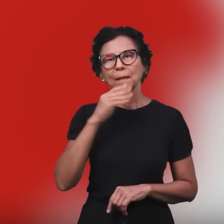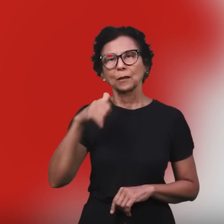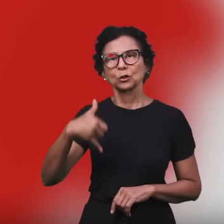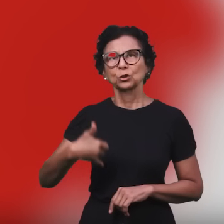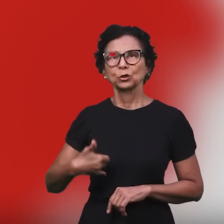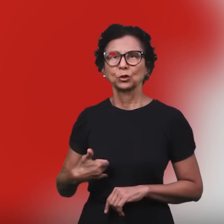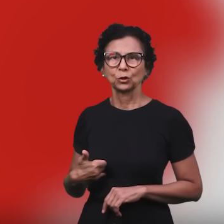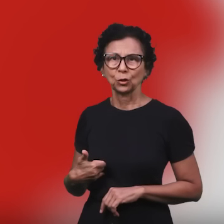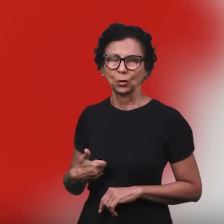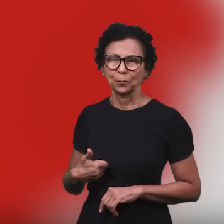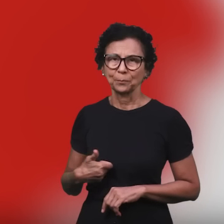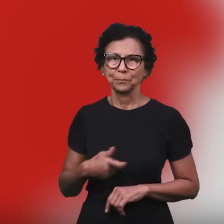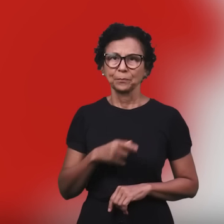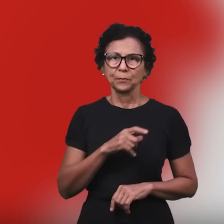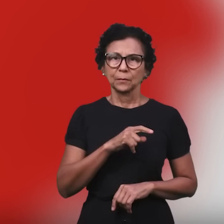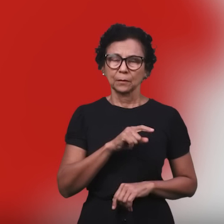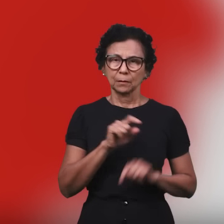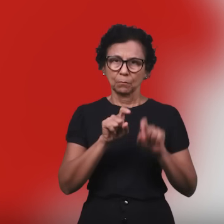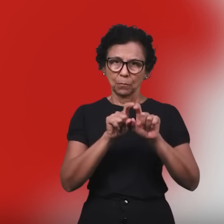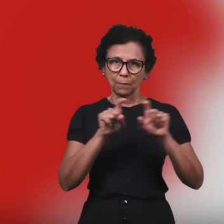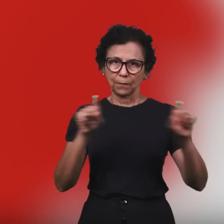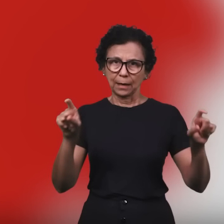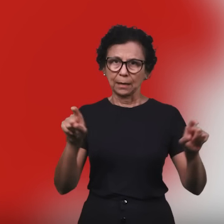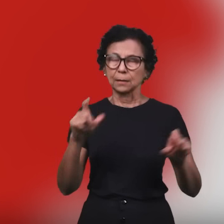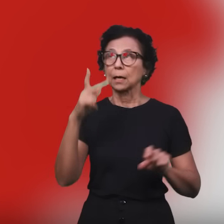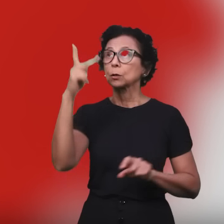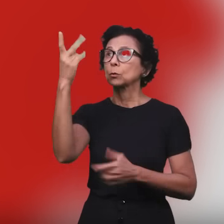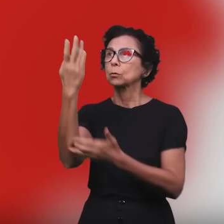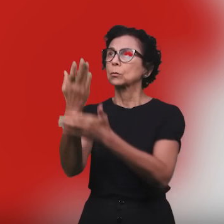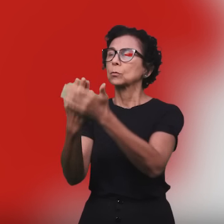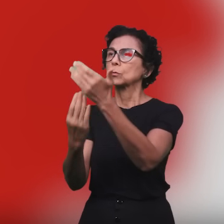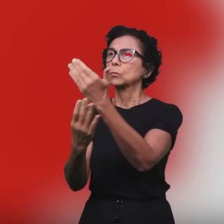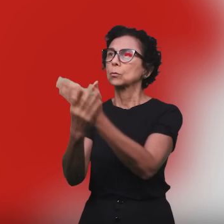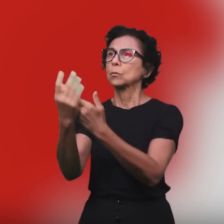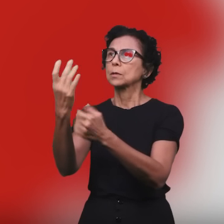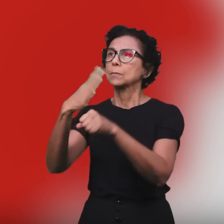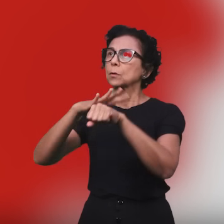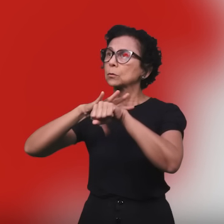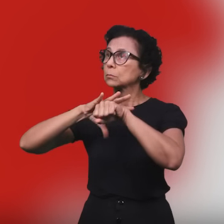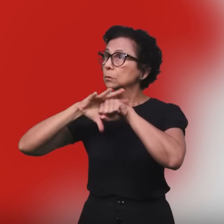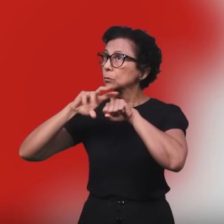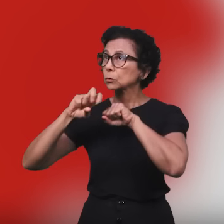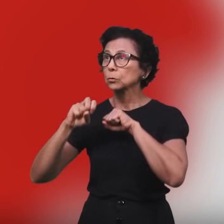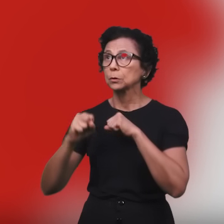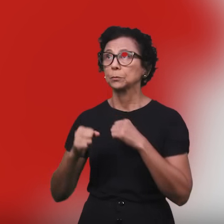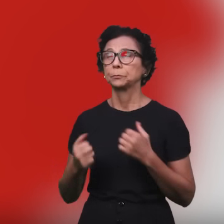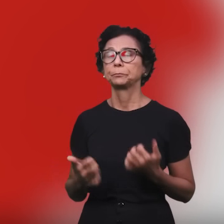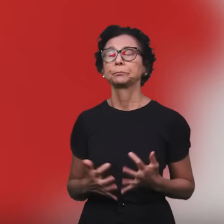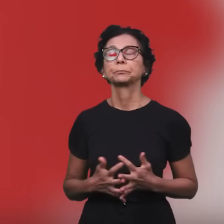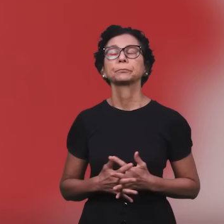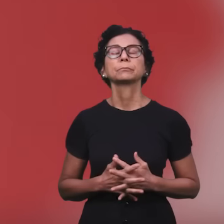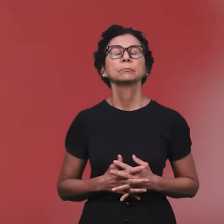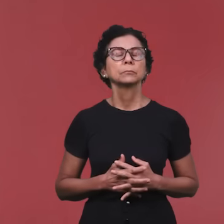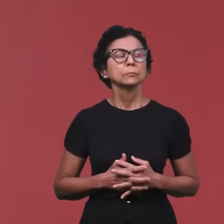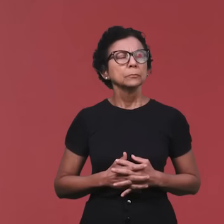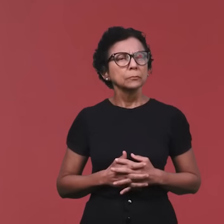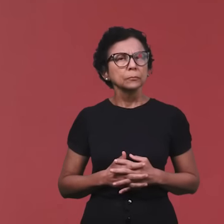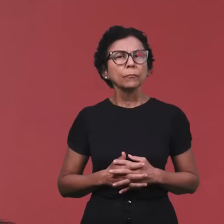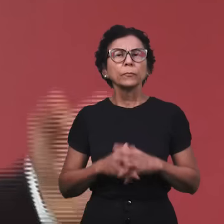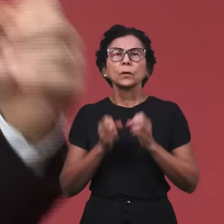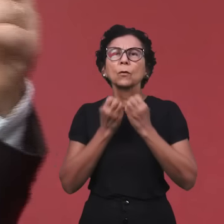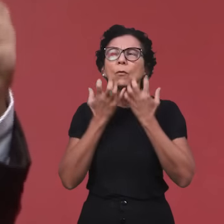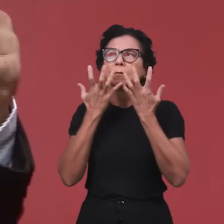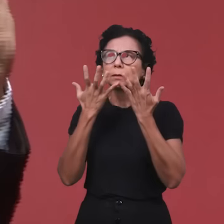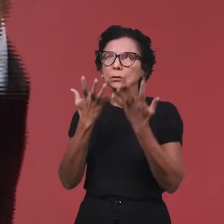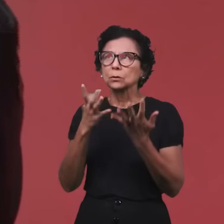mãos curam. Jó, quando ele fala na prova dele, diz que as suas mãos curam. Ele declarou que